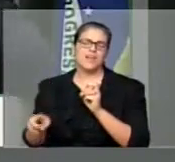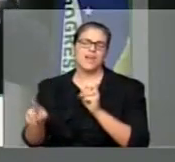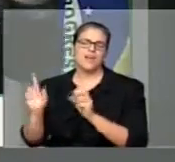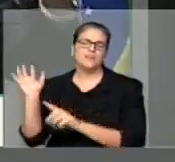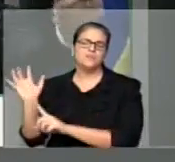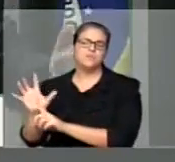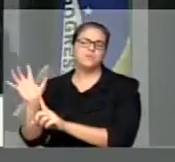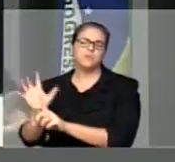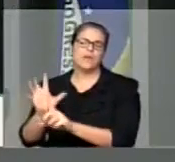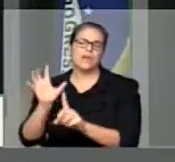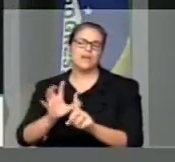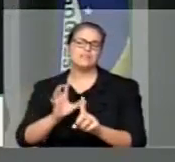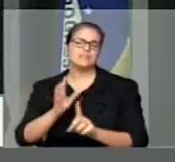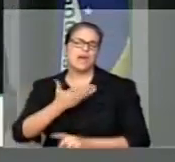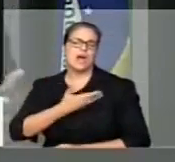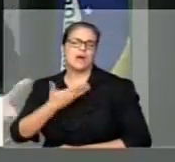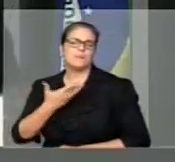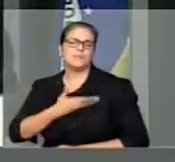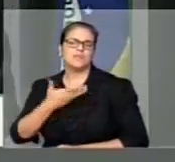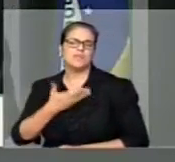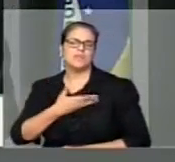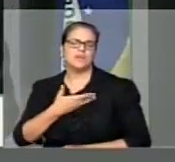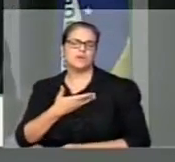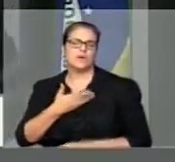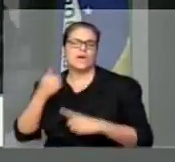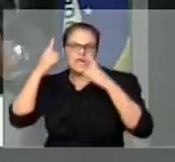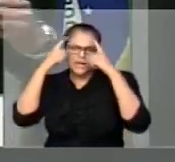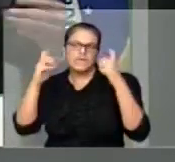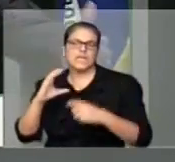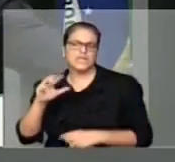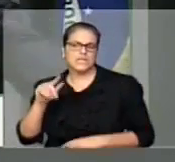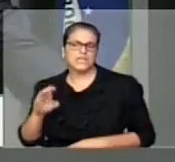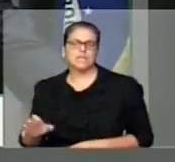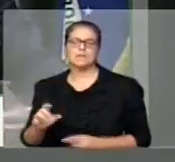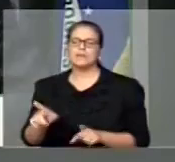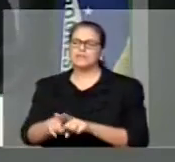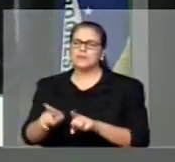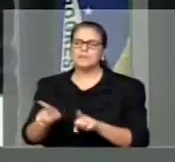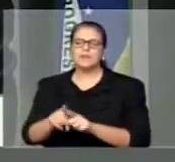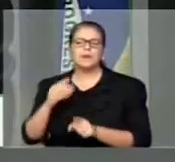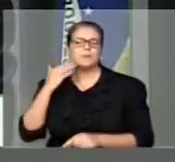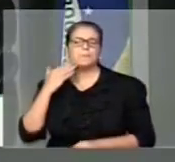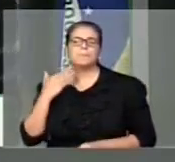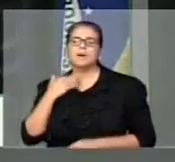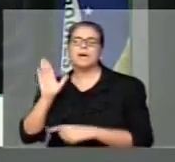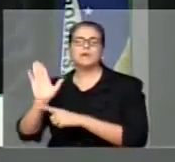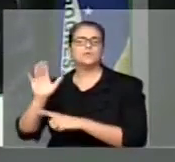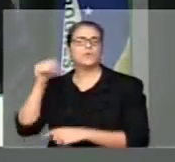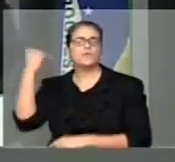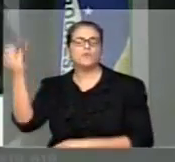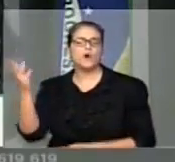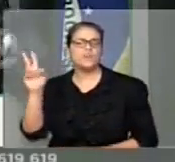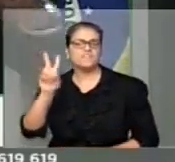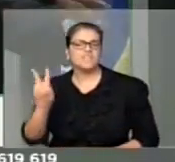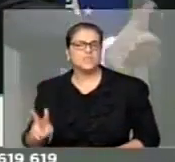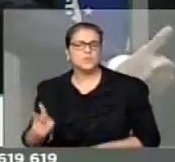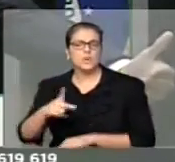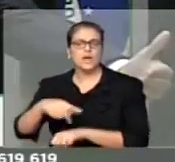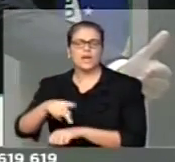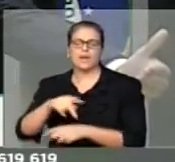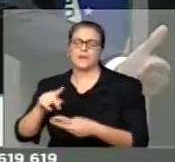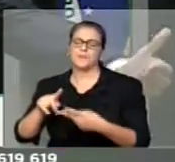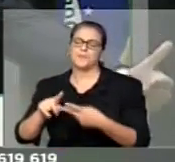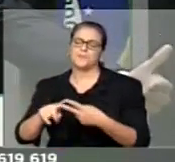o BNDES aplicou o recurso em vários países, em obras como o metrô, em Caracas, na Venezuela, no Porto